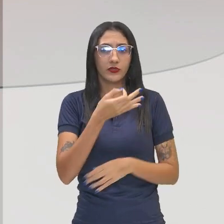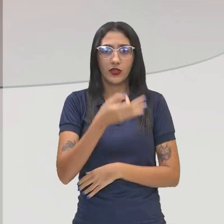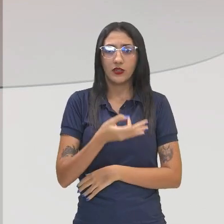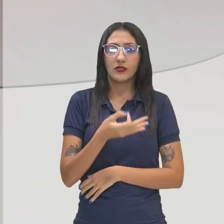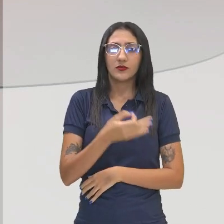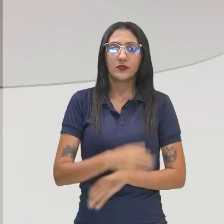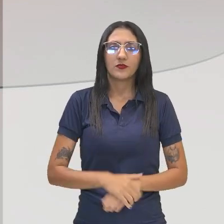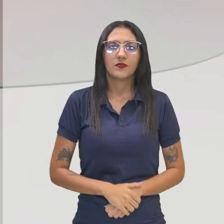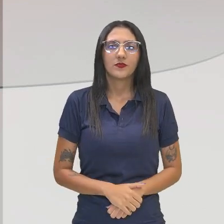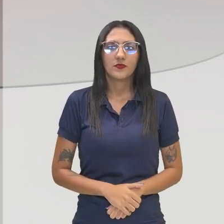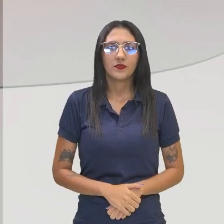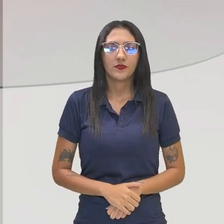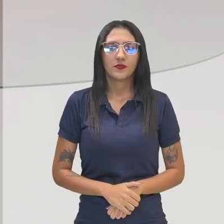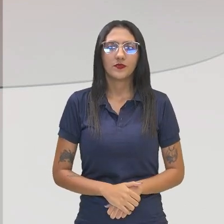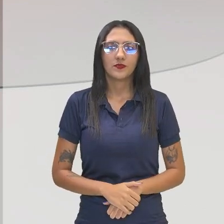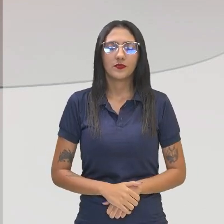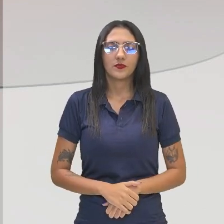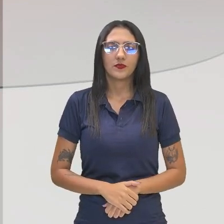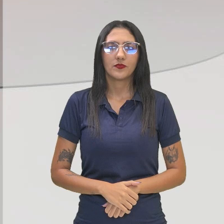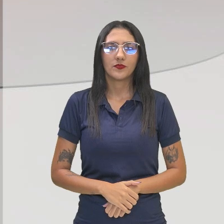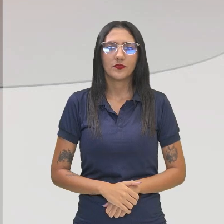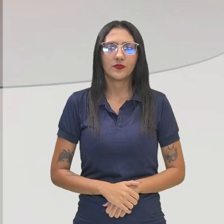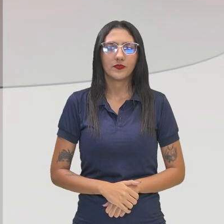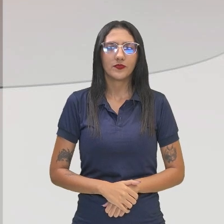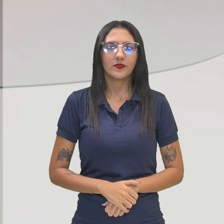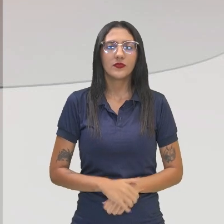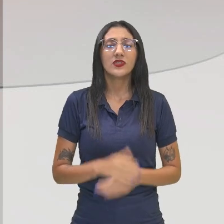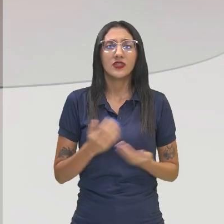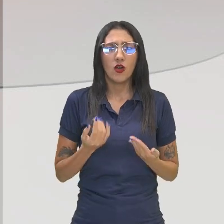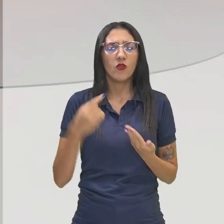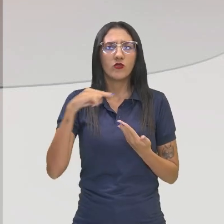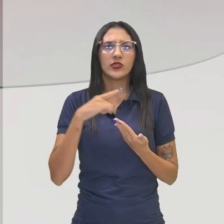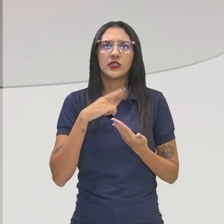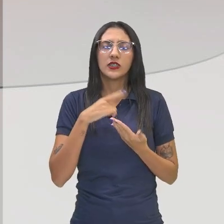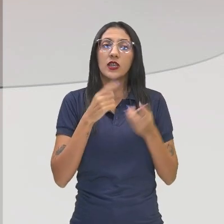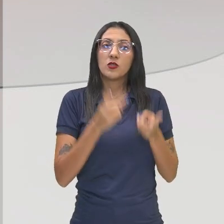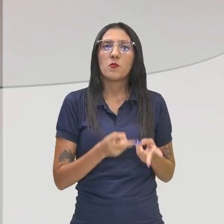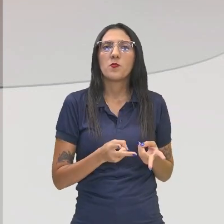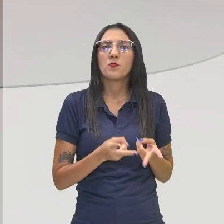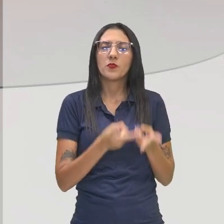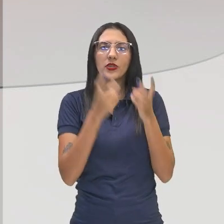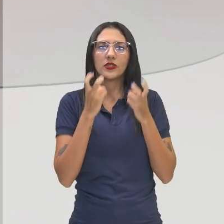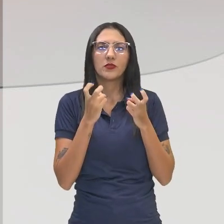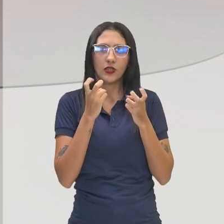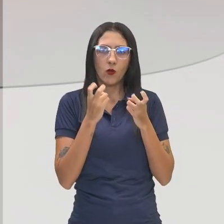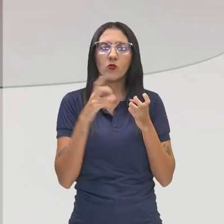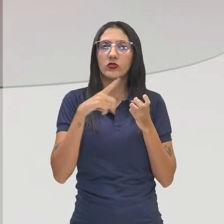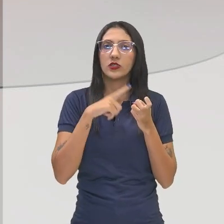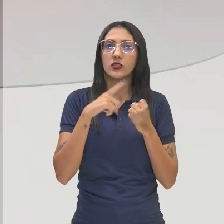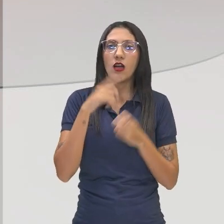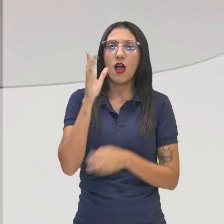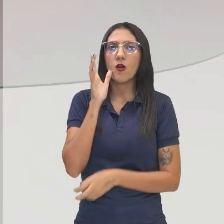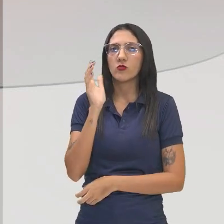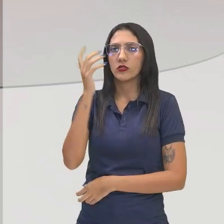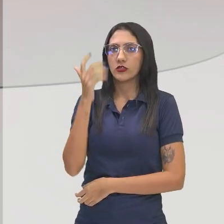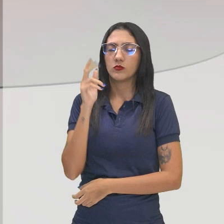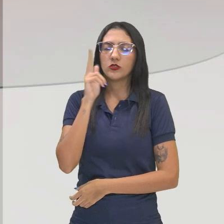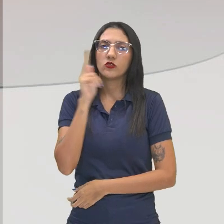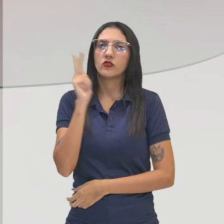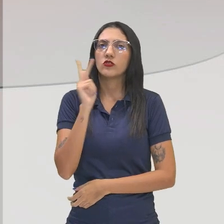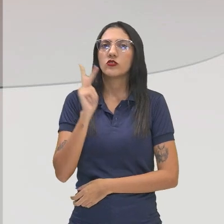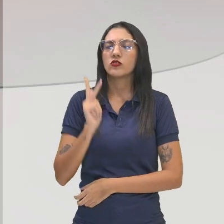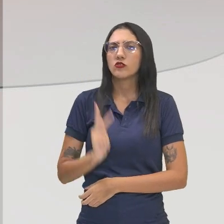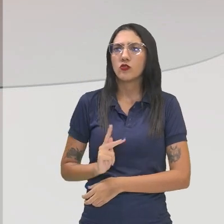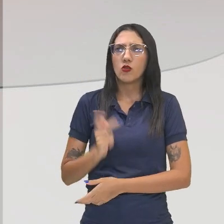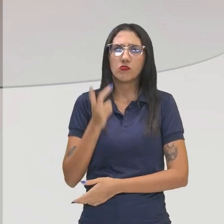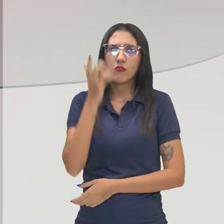você acredita, na verdade, você enxerga esses eventos de uma maneira muito